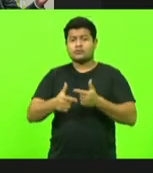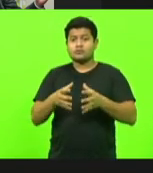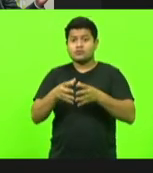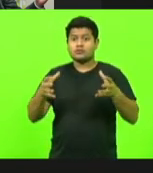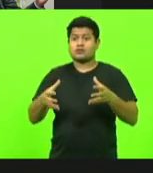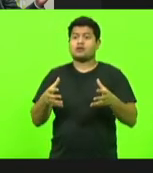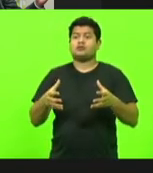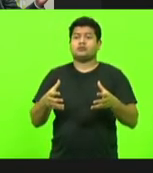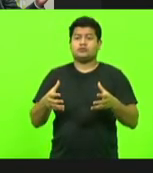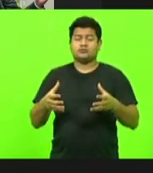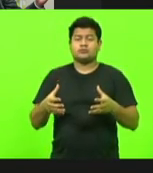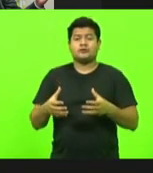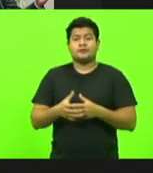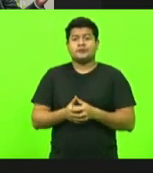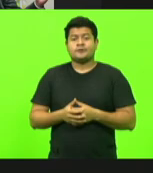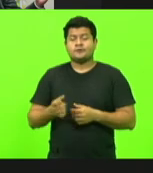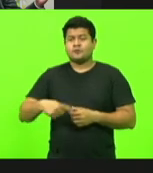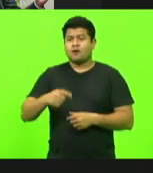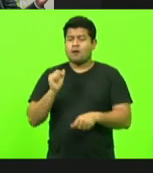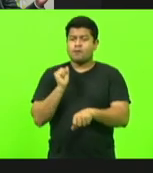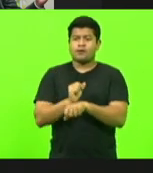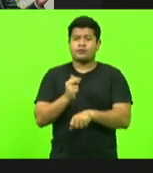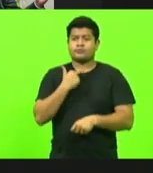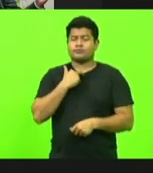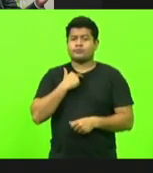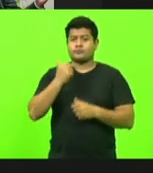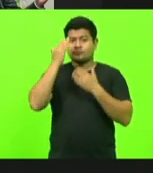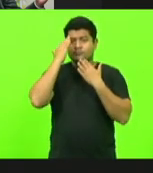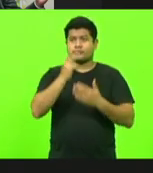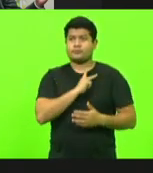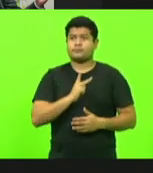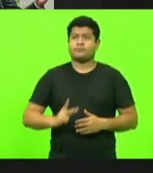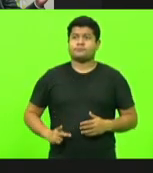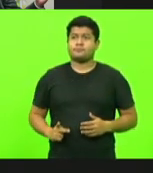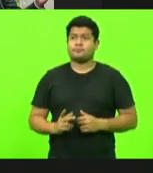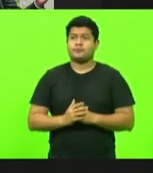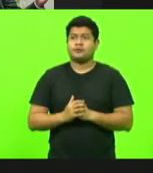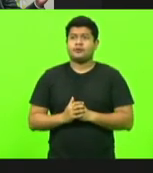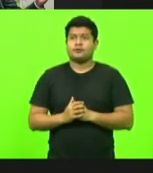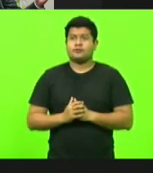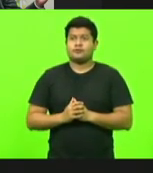nós não podemos parar. Muito obrigado, senhor presidente.